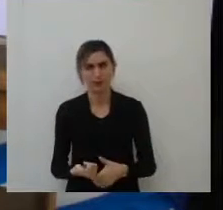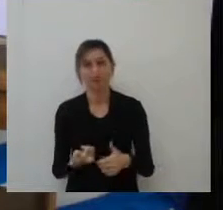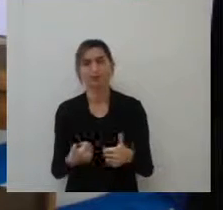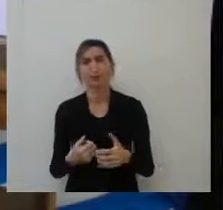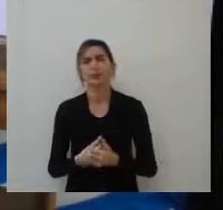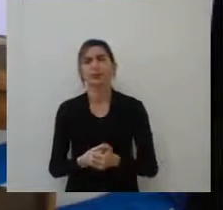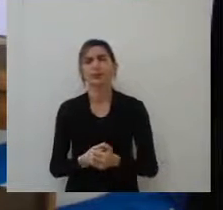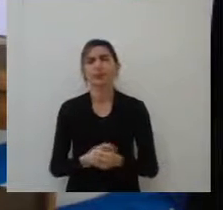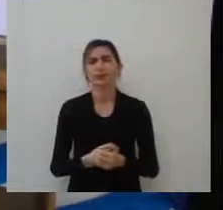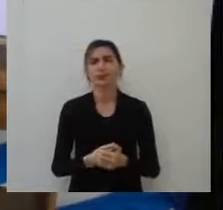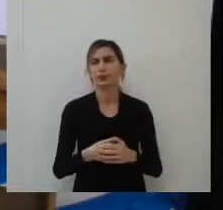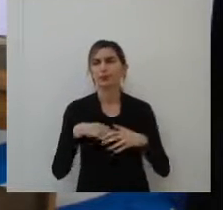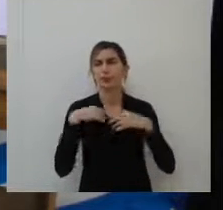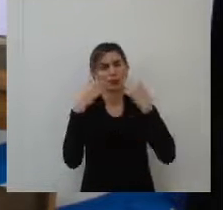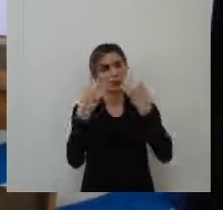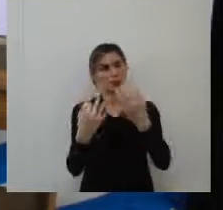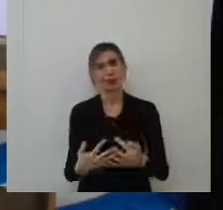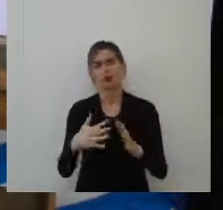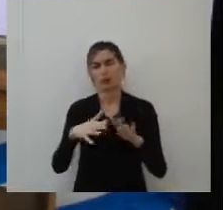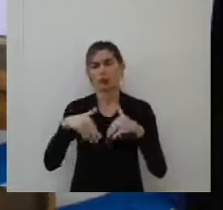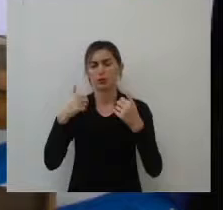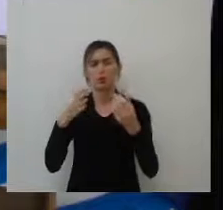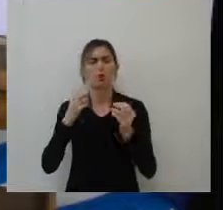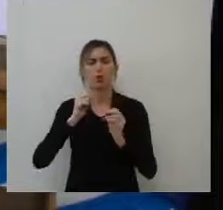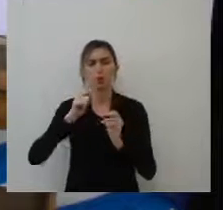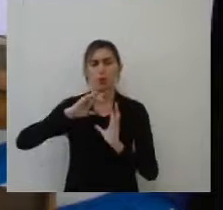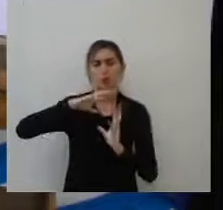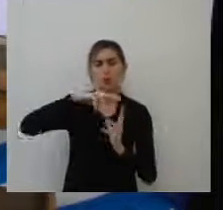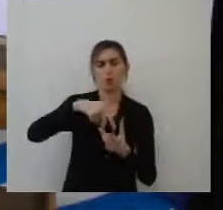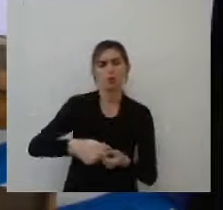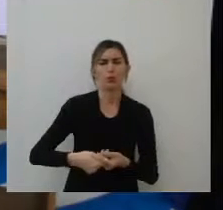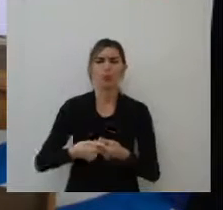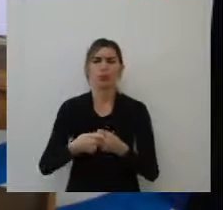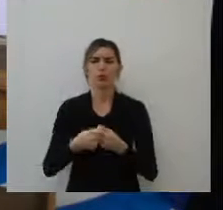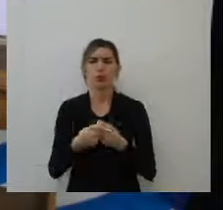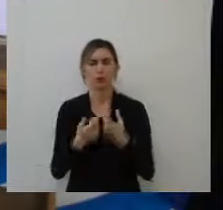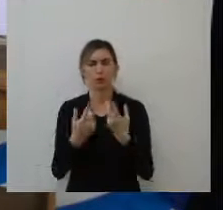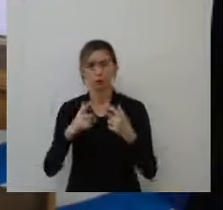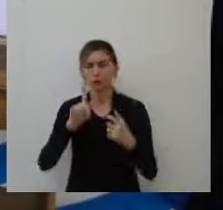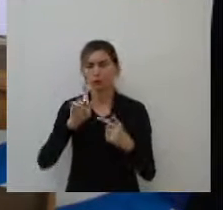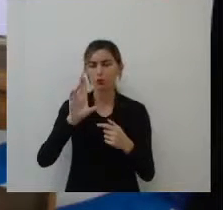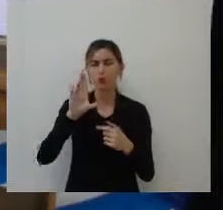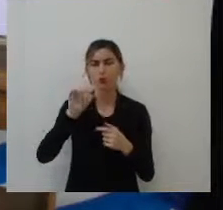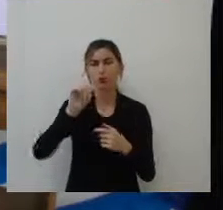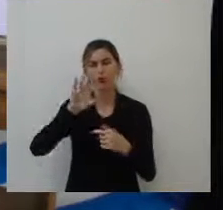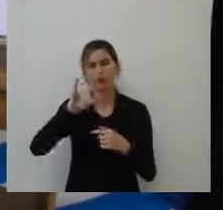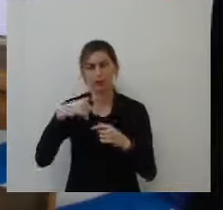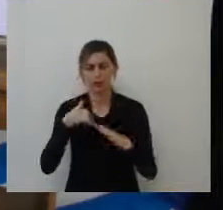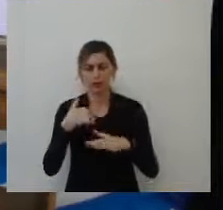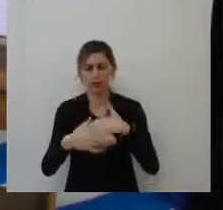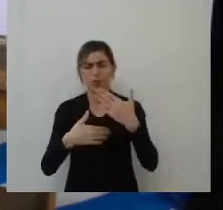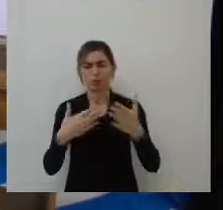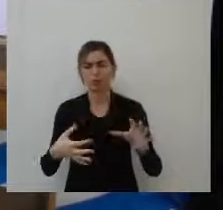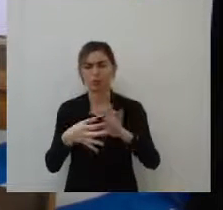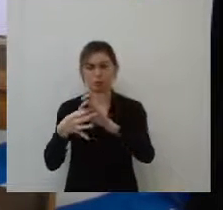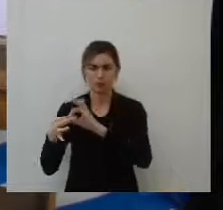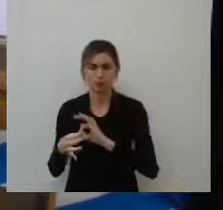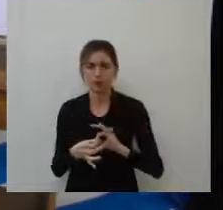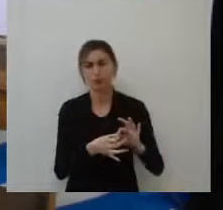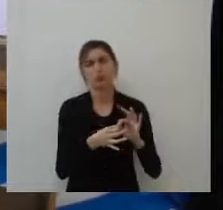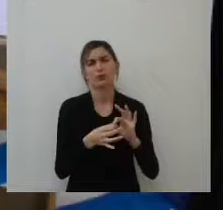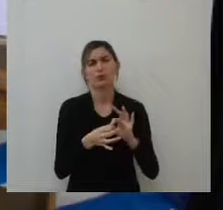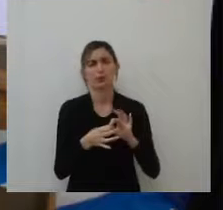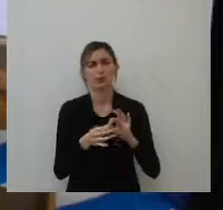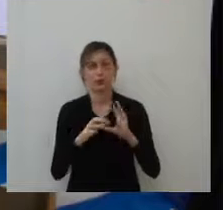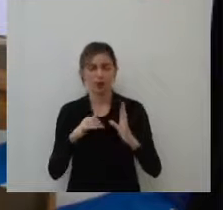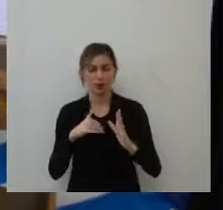lá. Explica melhor sobre a globalização, por favor. Gente, globalização é um processo de integração, né?